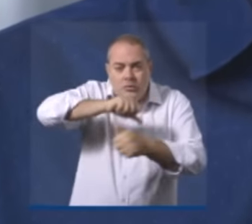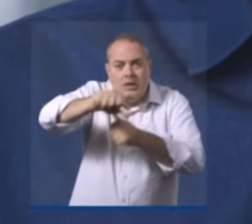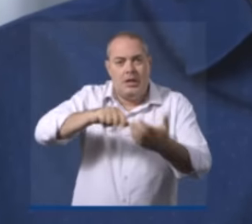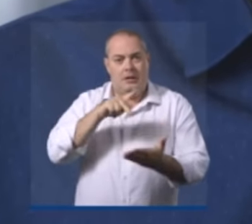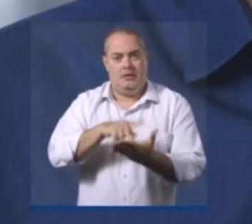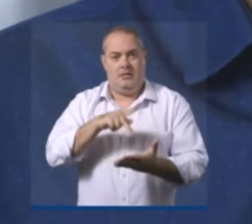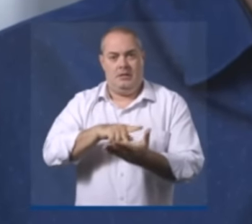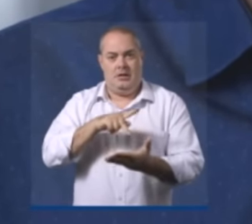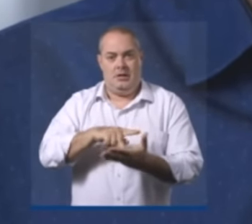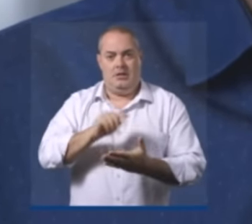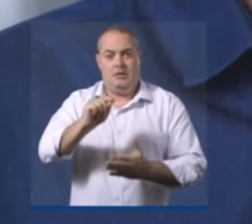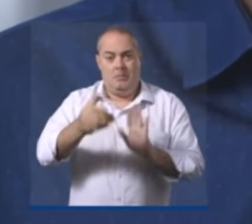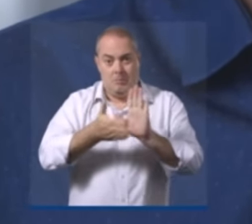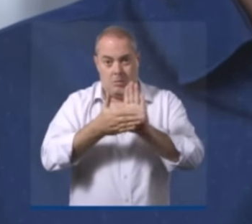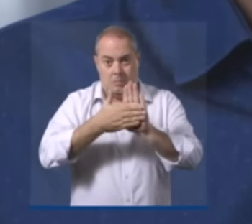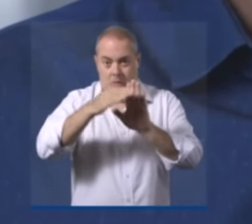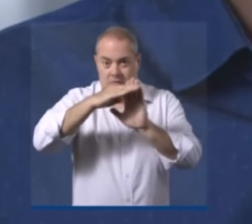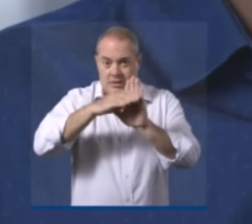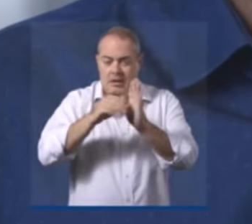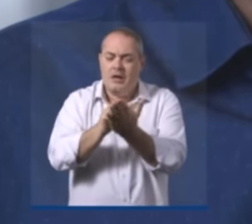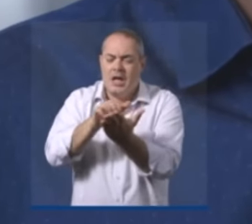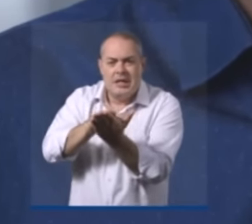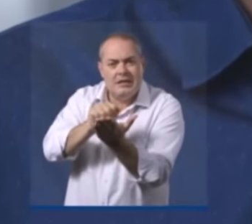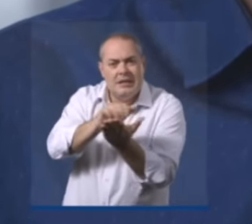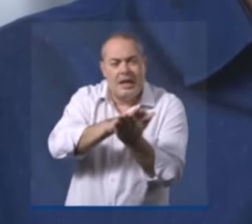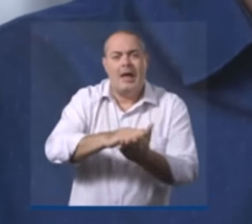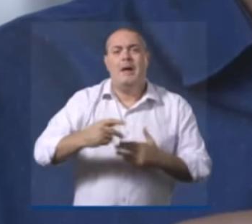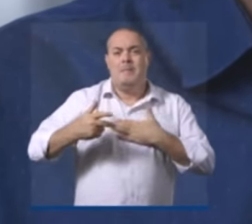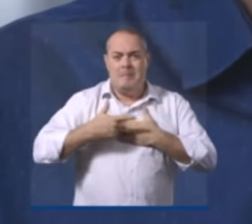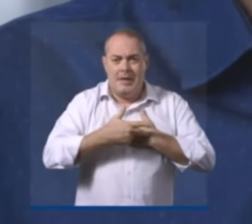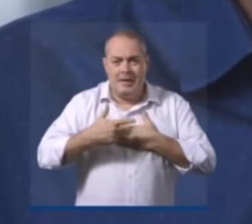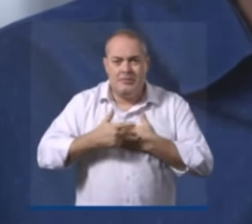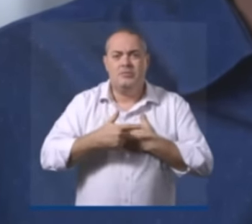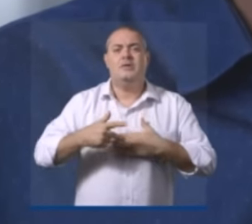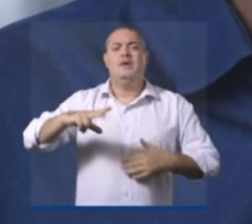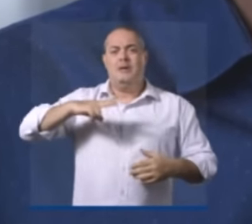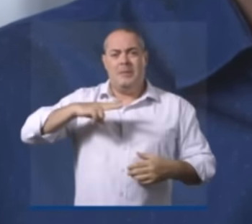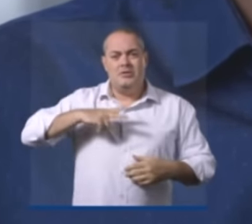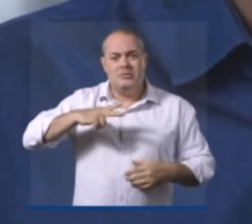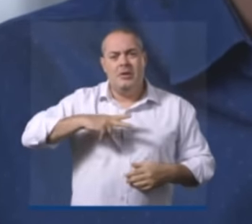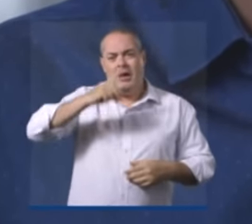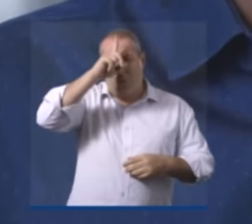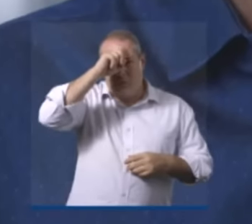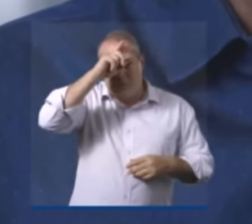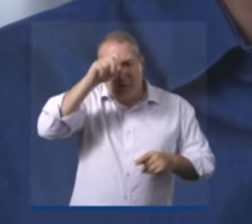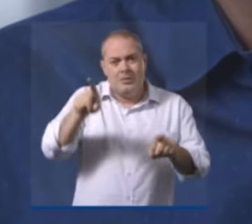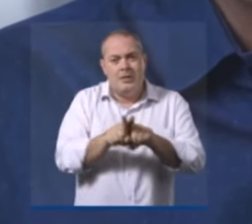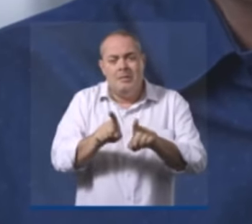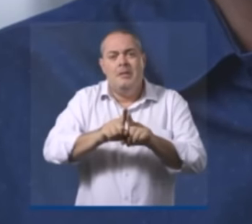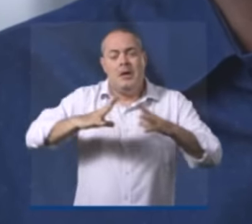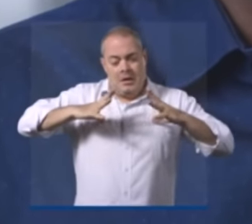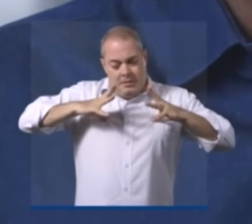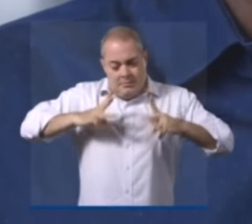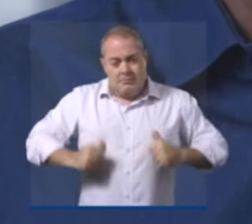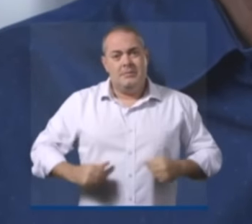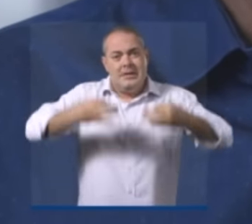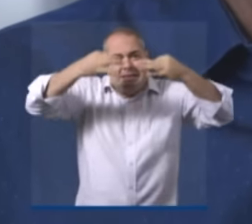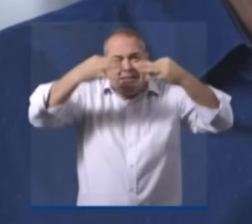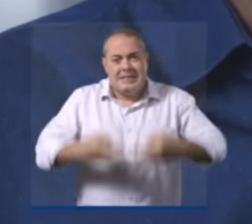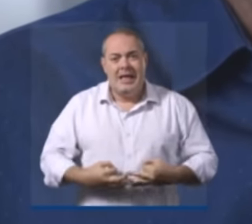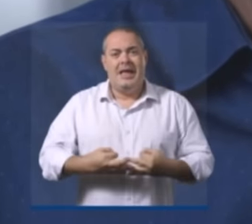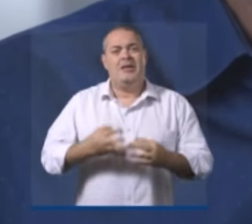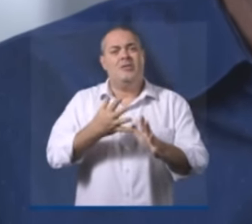Então, para mudar essa realidade, nossa proposta é cadastrar médicos e clínicas particulares